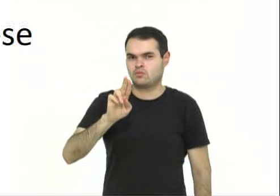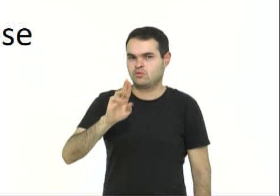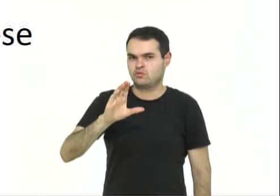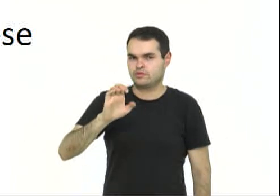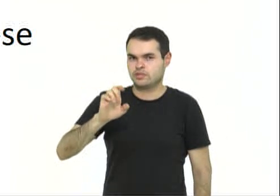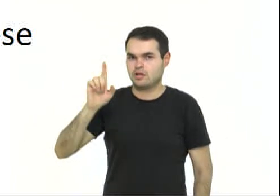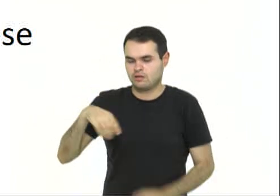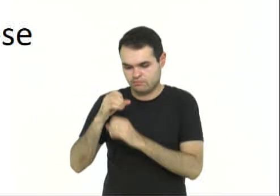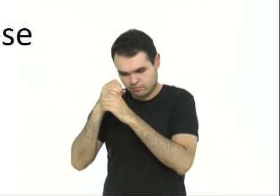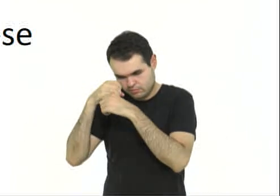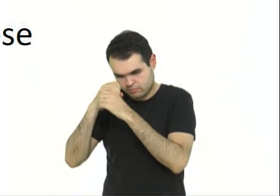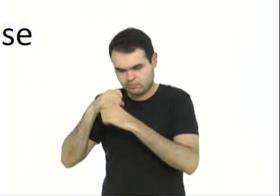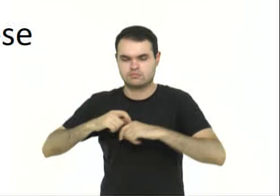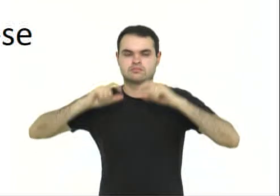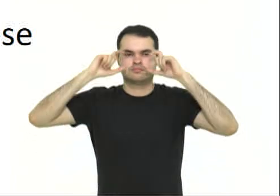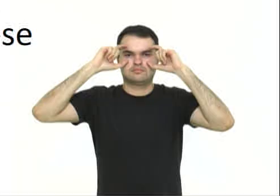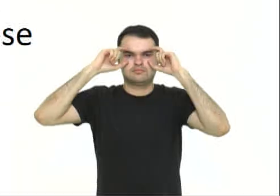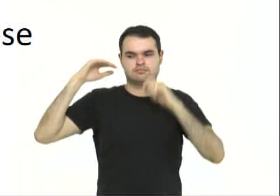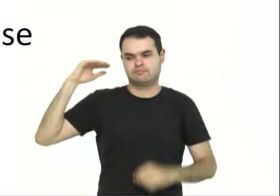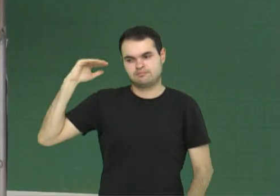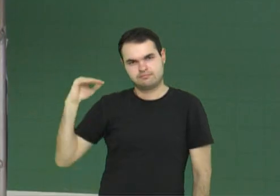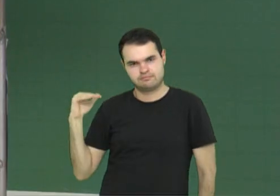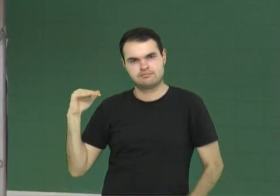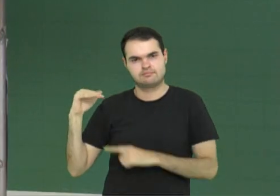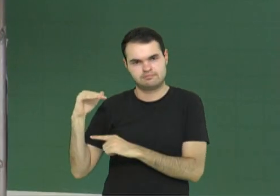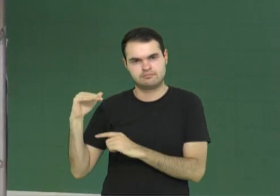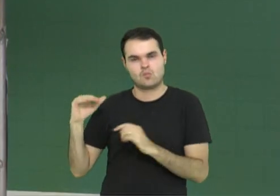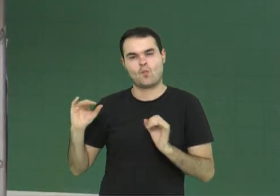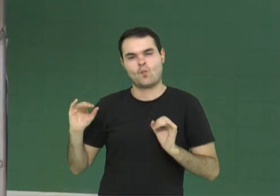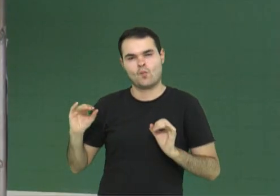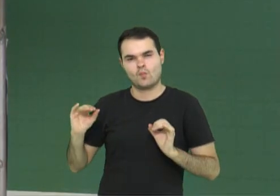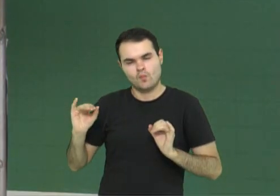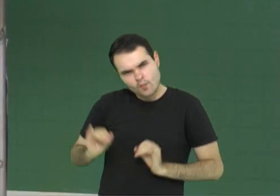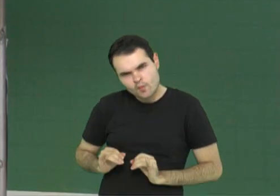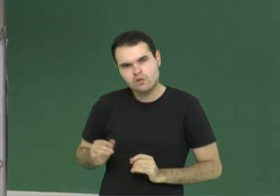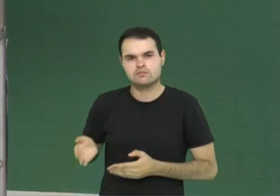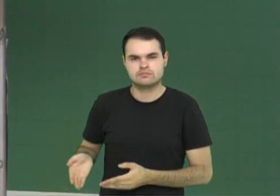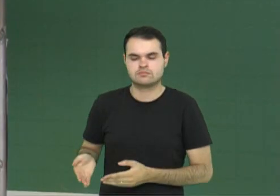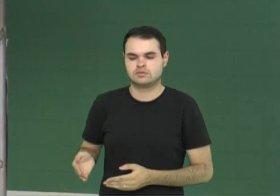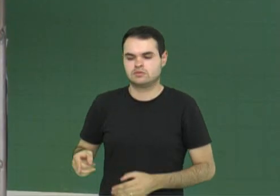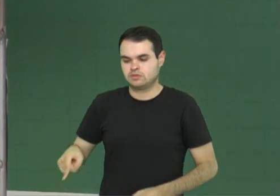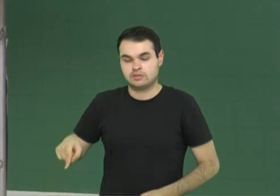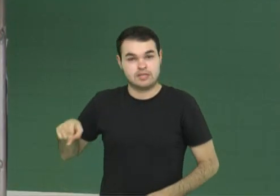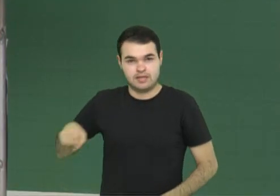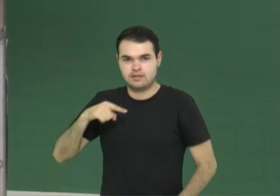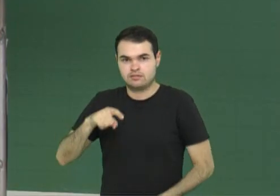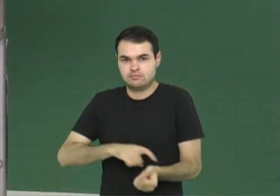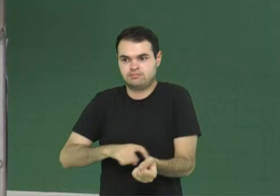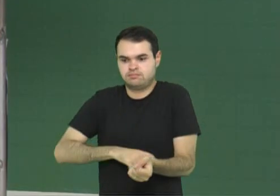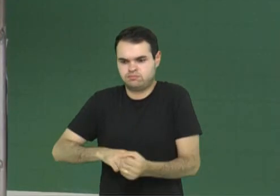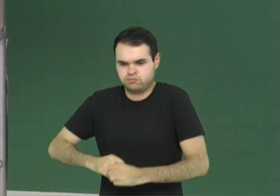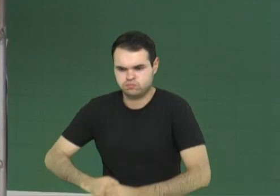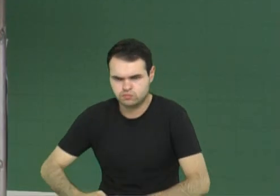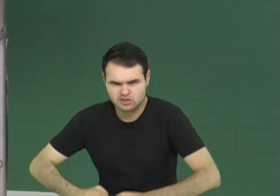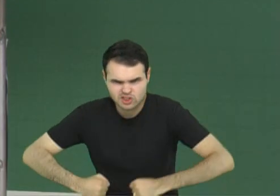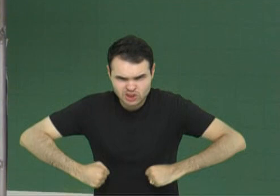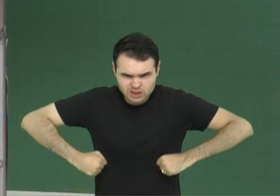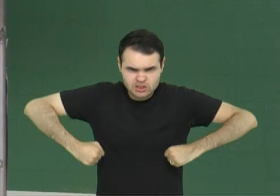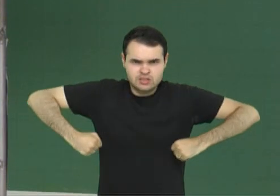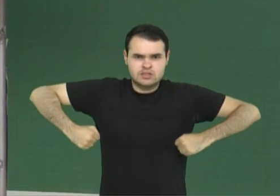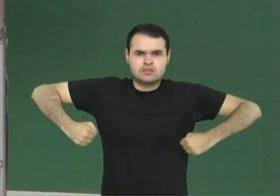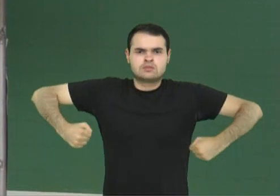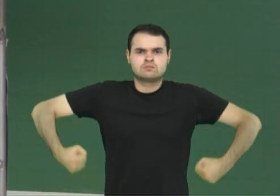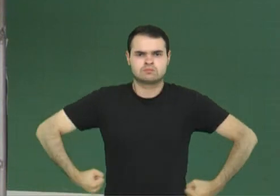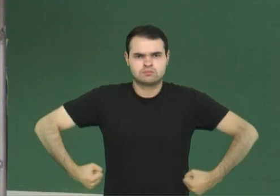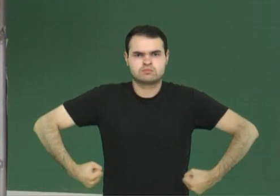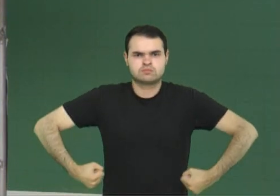é normalmente um homem pequeno e franzino, transforma-se no Hulk, esse gigante que tem